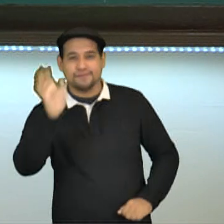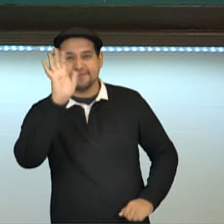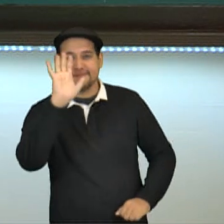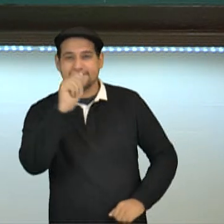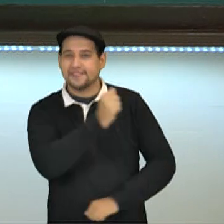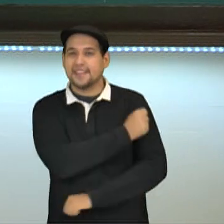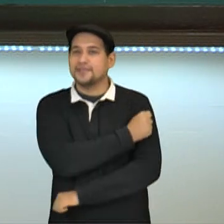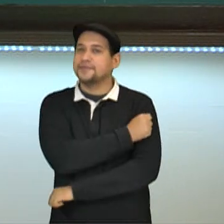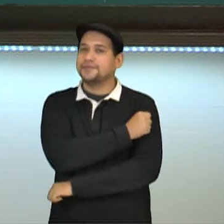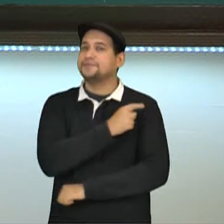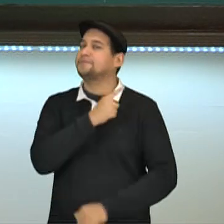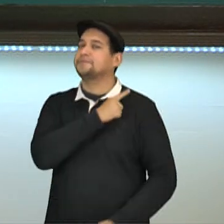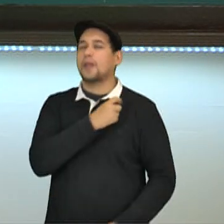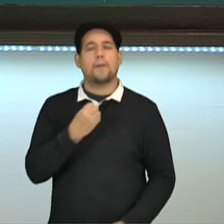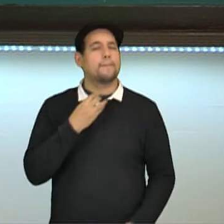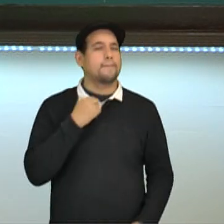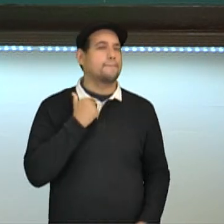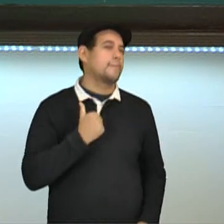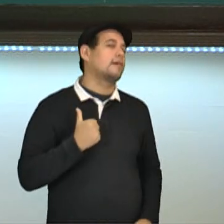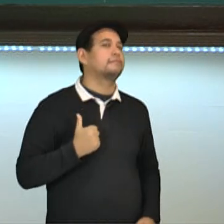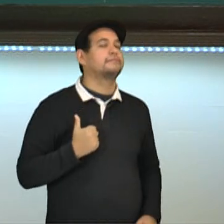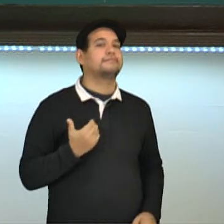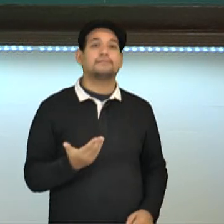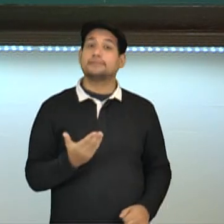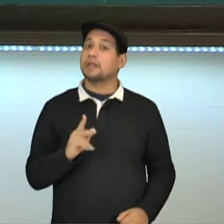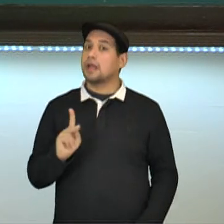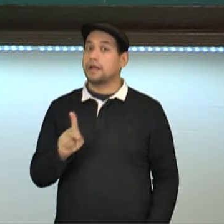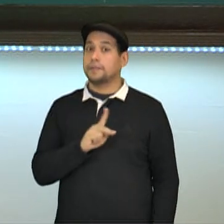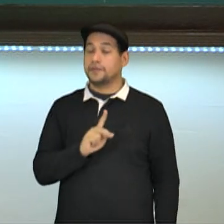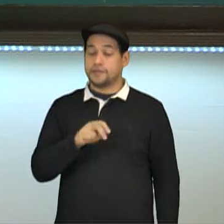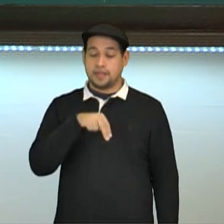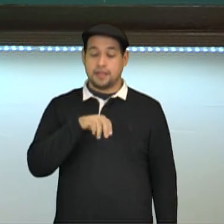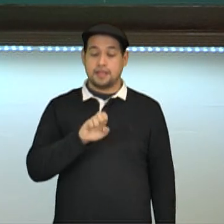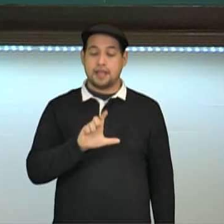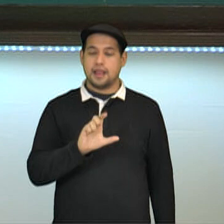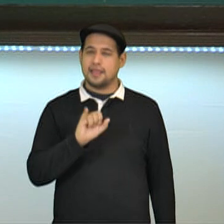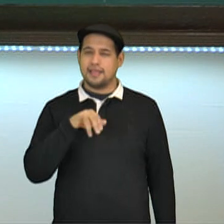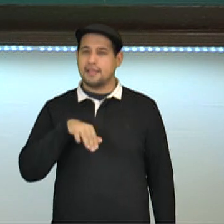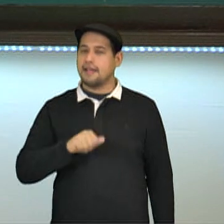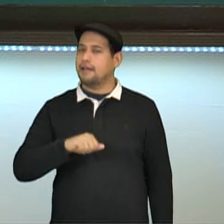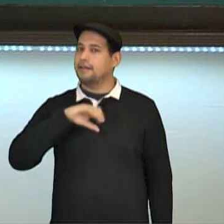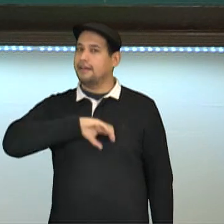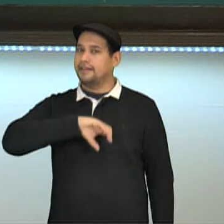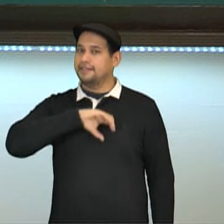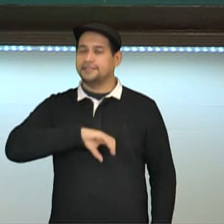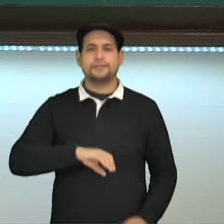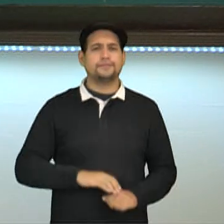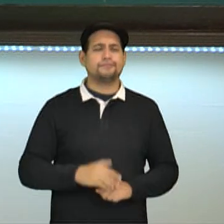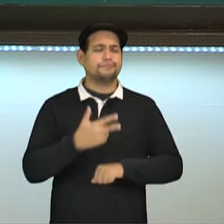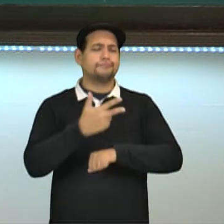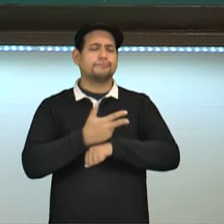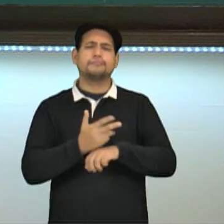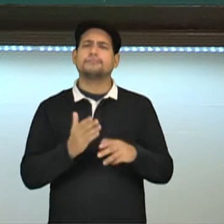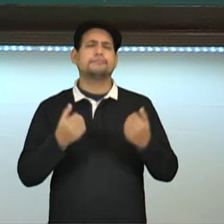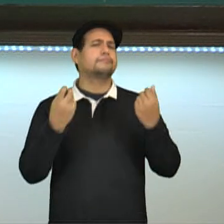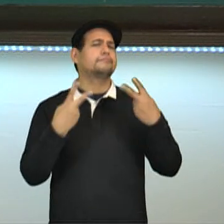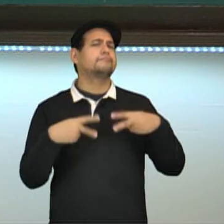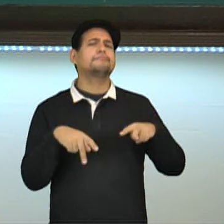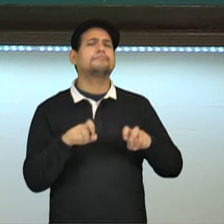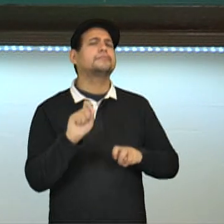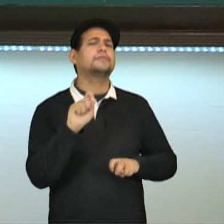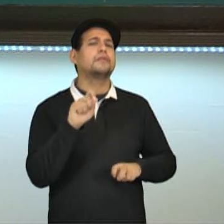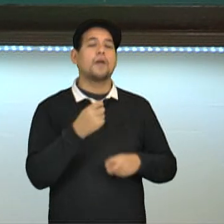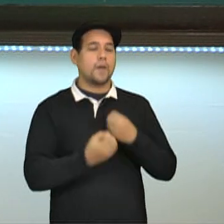Olá, estudantes da primeira série, tudo bem com vocês? Eu sou a professora Nelinha de Língua Portuguesa e neste vídeo nós vamos falar sobre